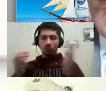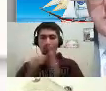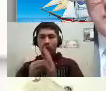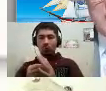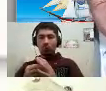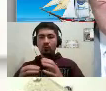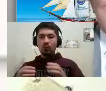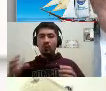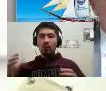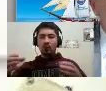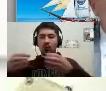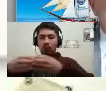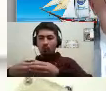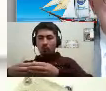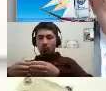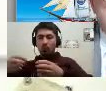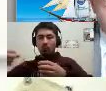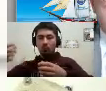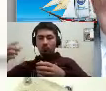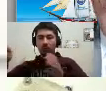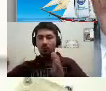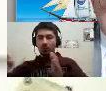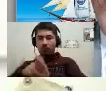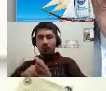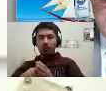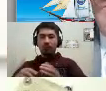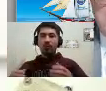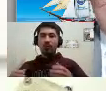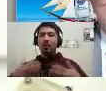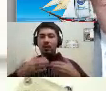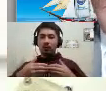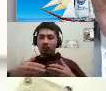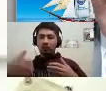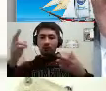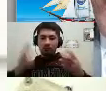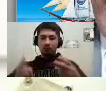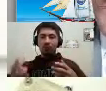que pertence. Vamos dando continuidade, então, a esse nosso seminário e para